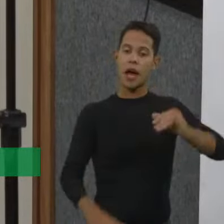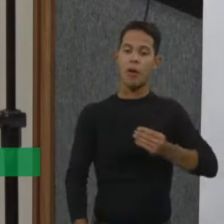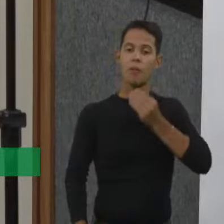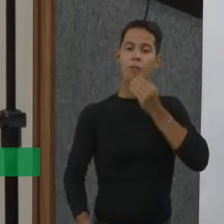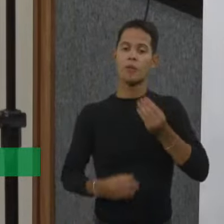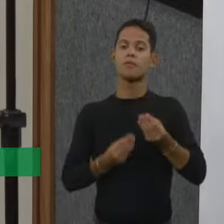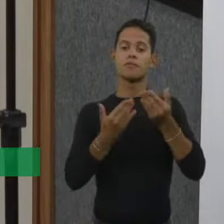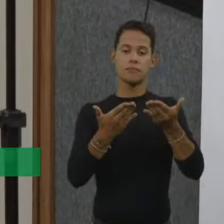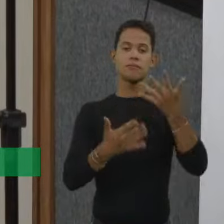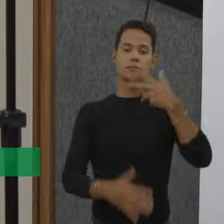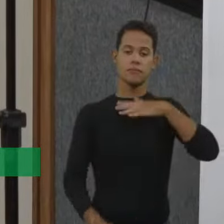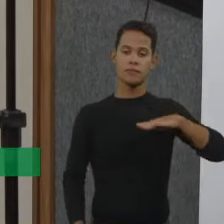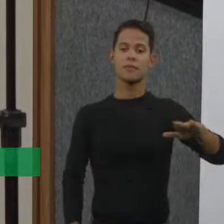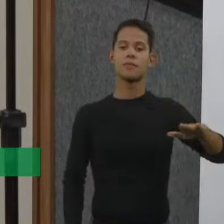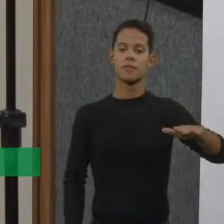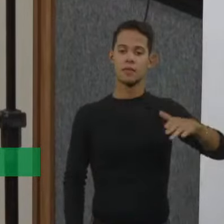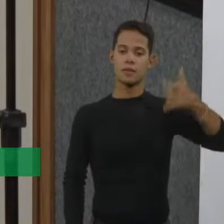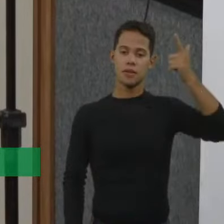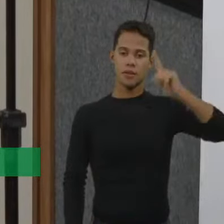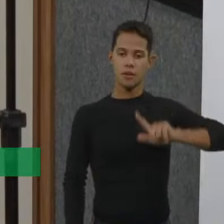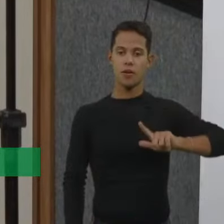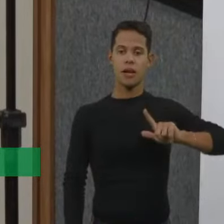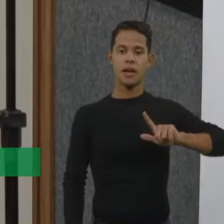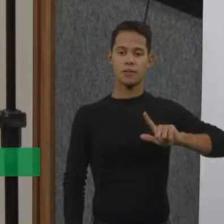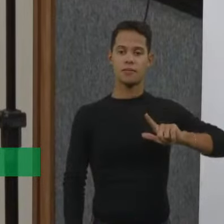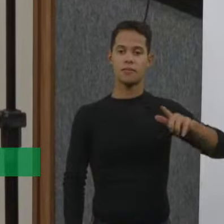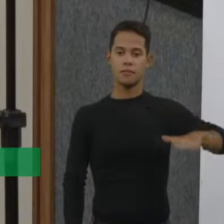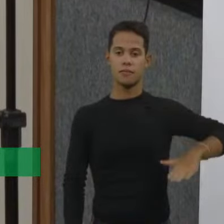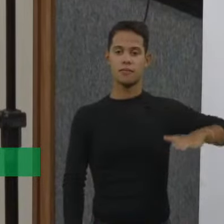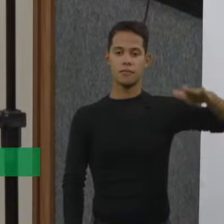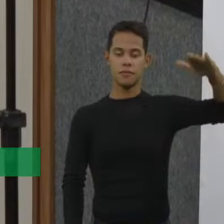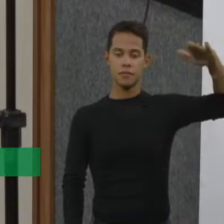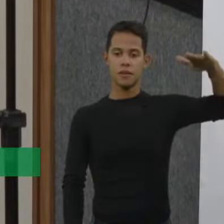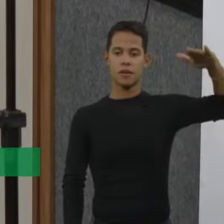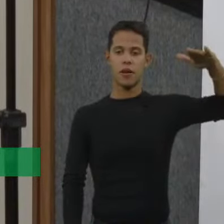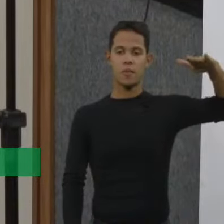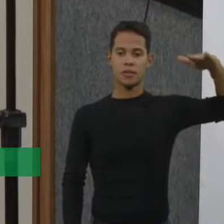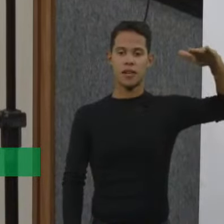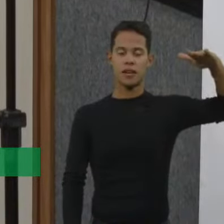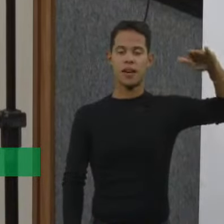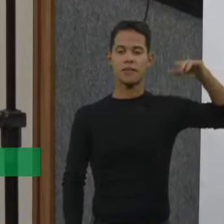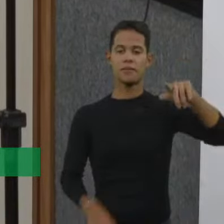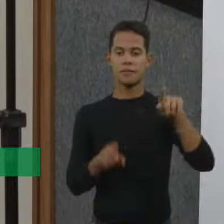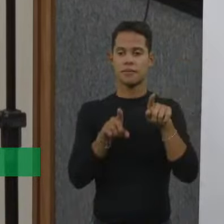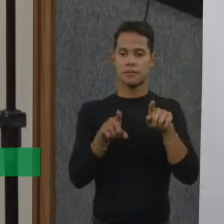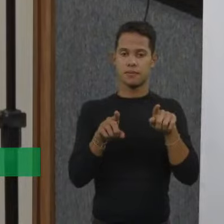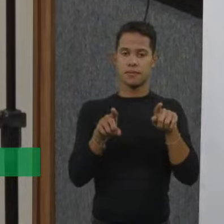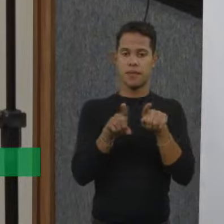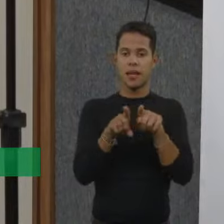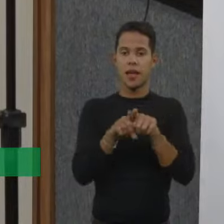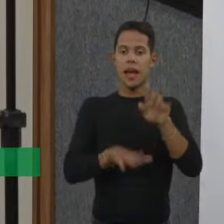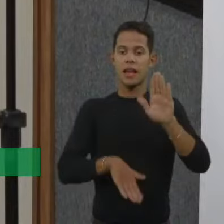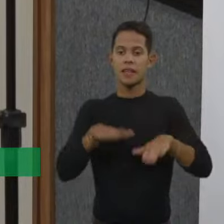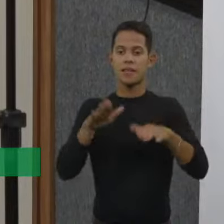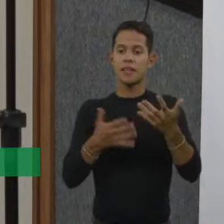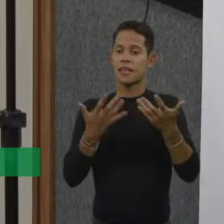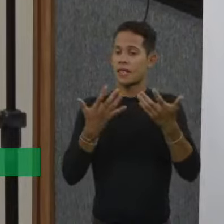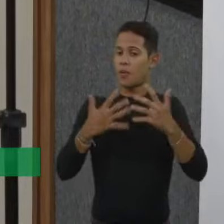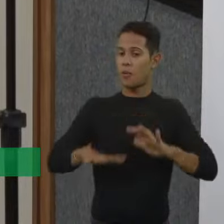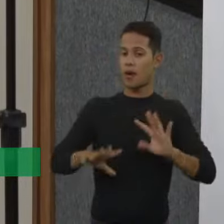tornarem adolescentes produtivos, adultos no mercado de trabalho. Um desafio da adesão ao tratamento é justamente